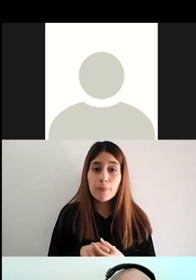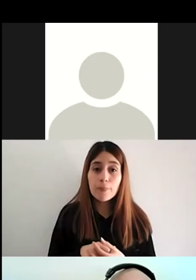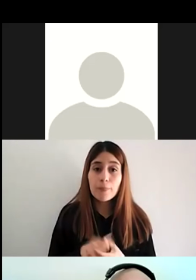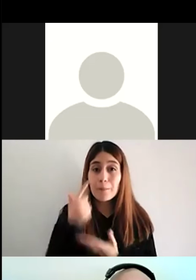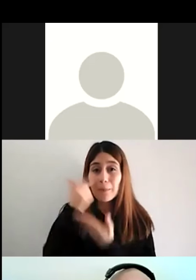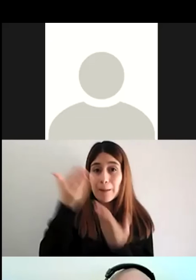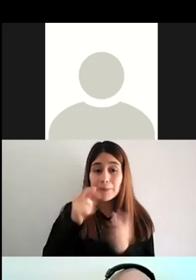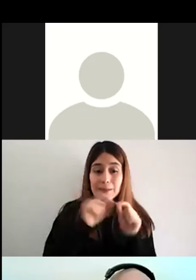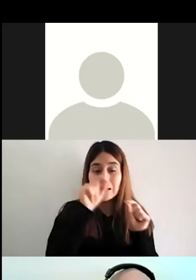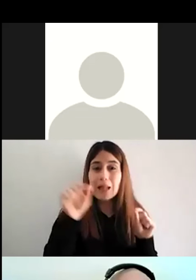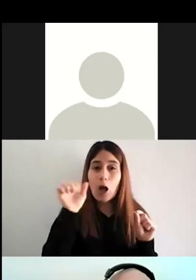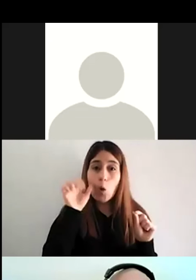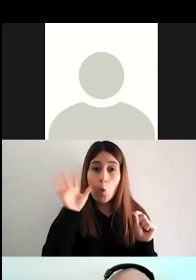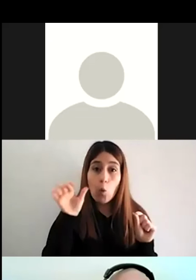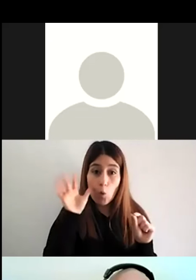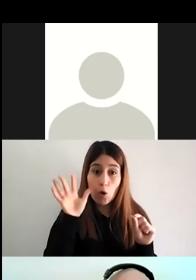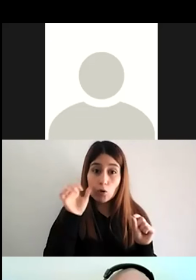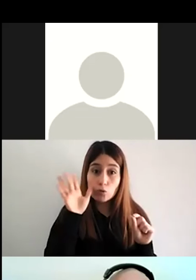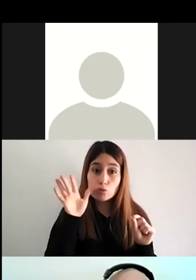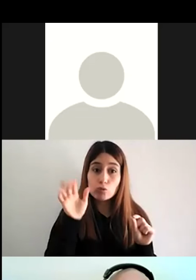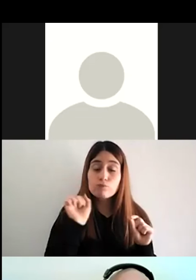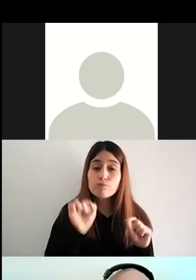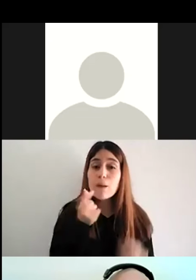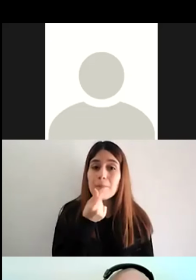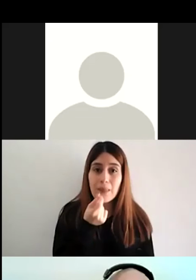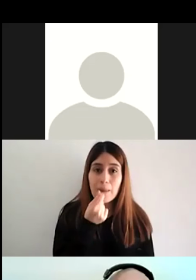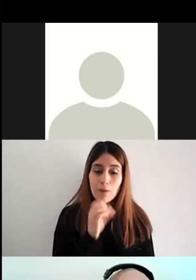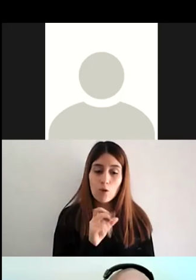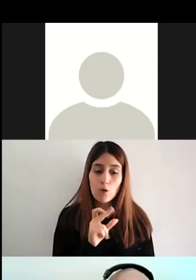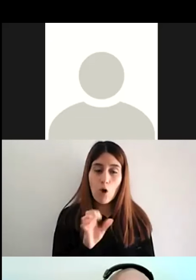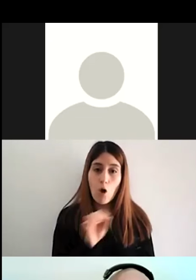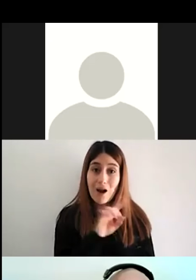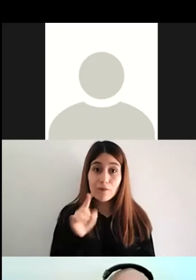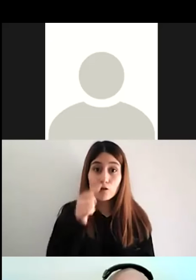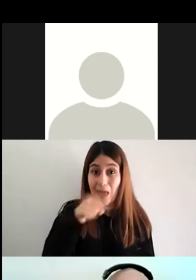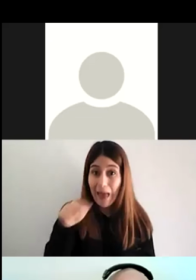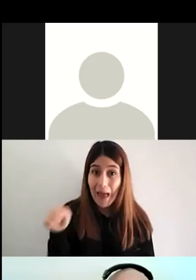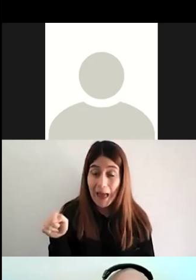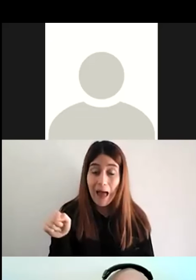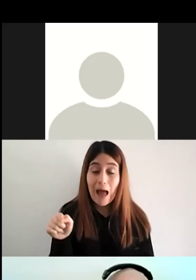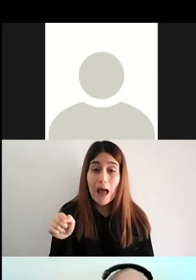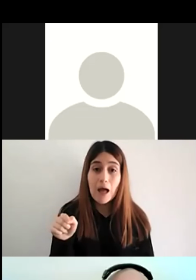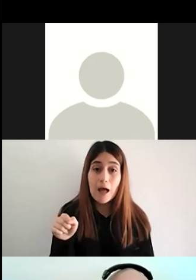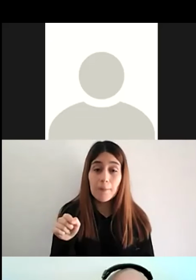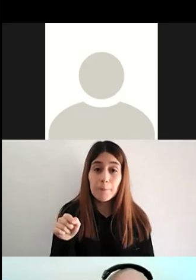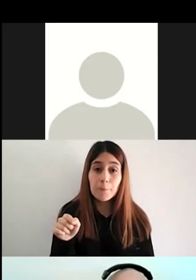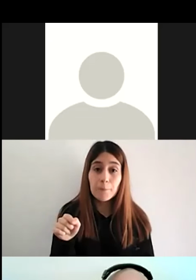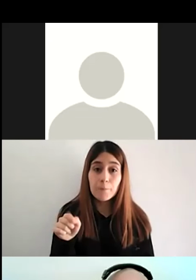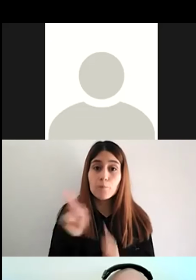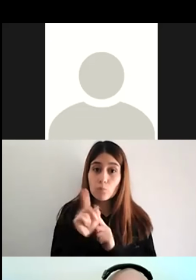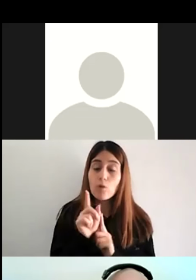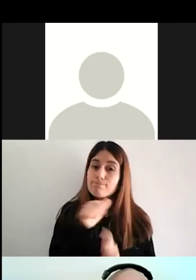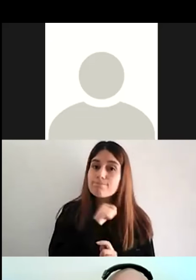apresentar a linha a roxo, que é dos medicamentos órfãos disponíveis, portanto, que foram autorizados